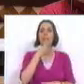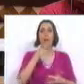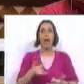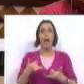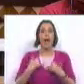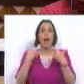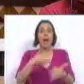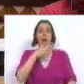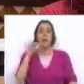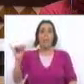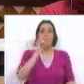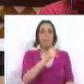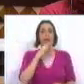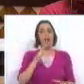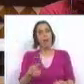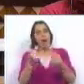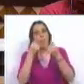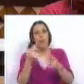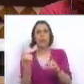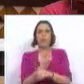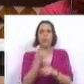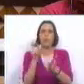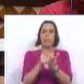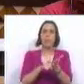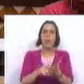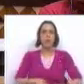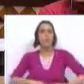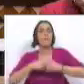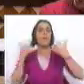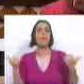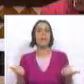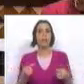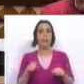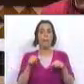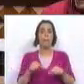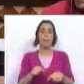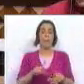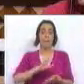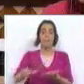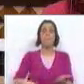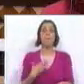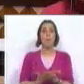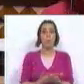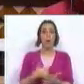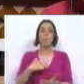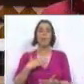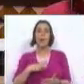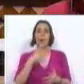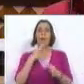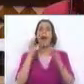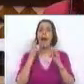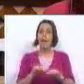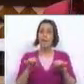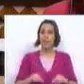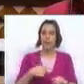seguir vão intervir apontarão aspectos de melhoria a esta proposta. E quero aqui afirmar